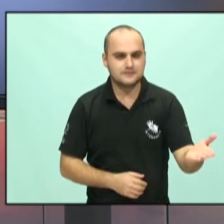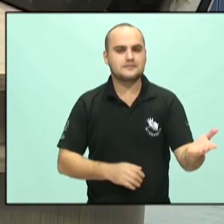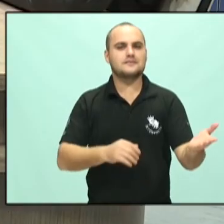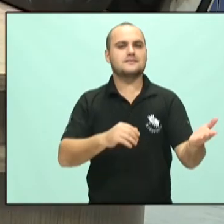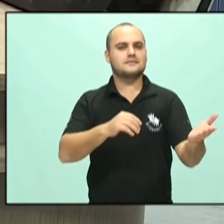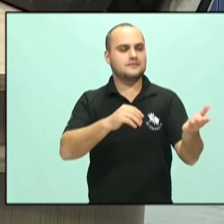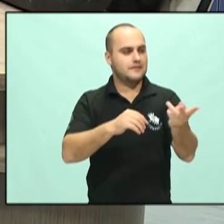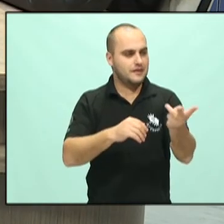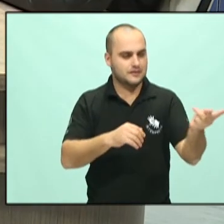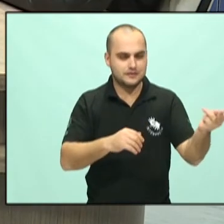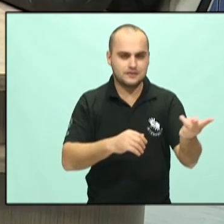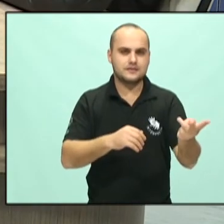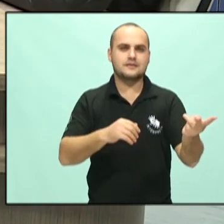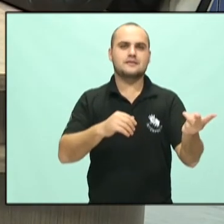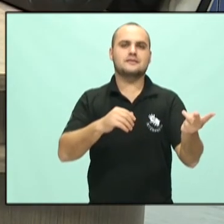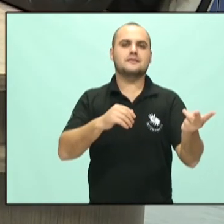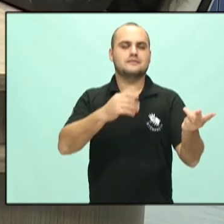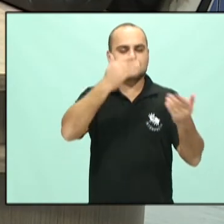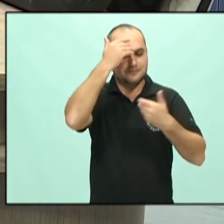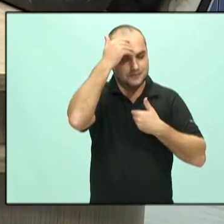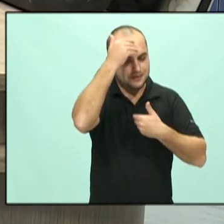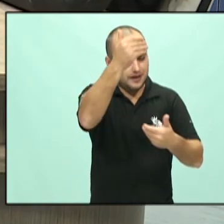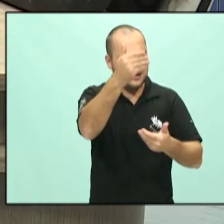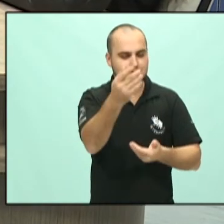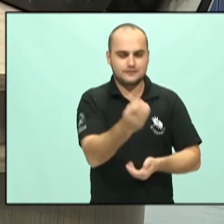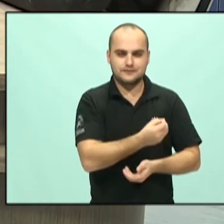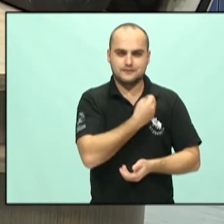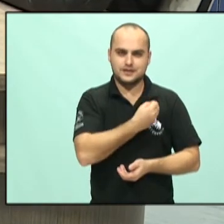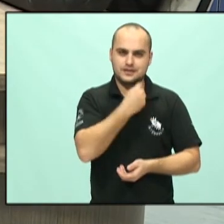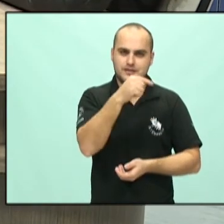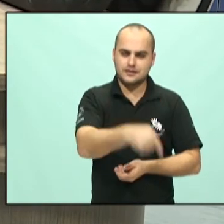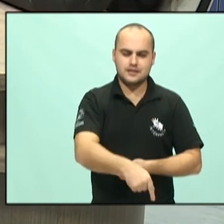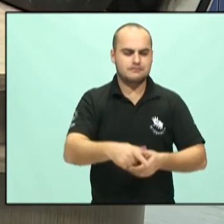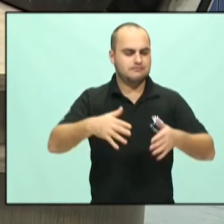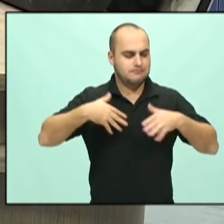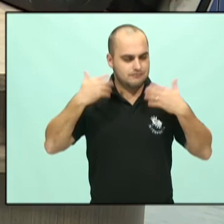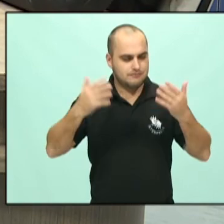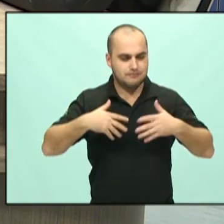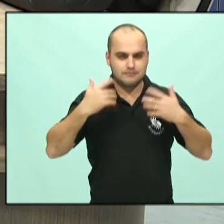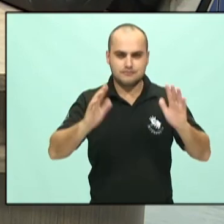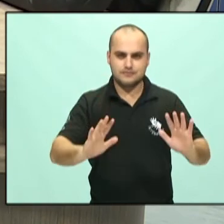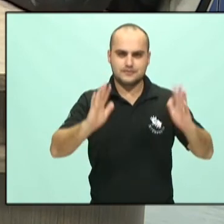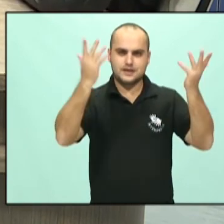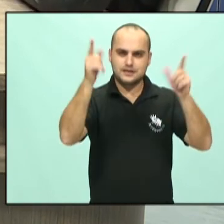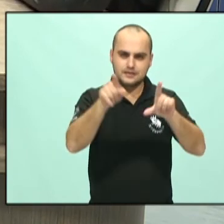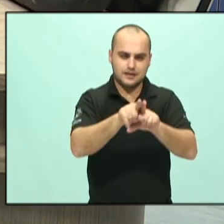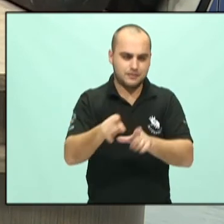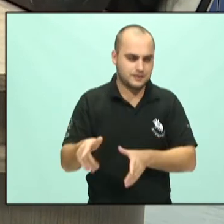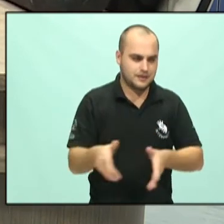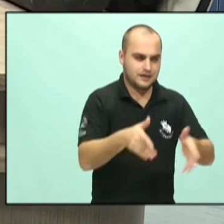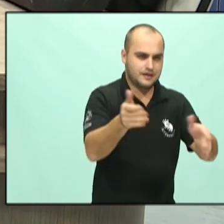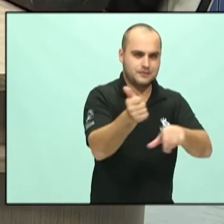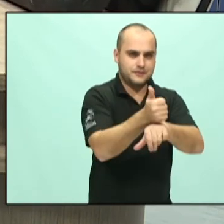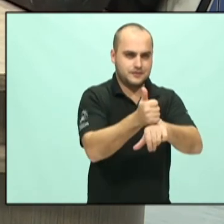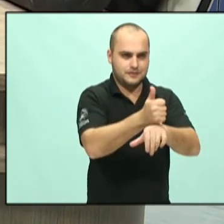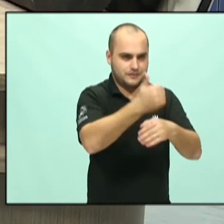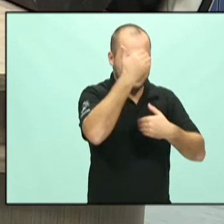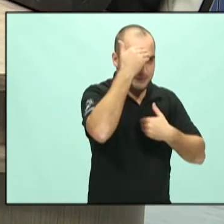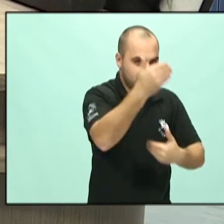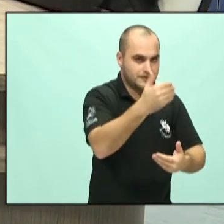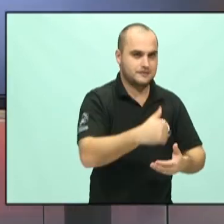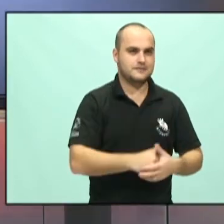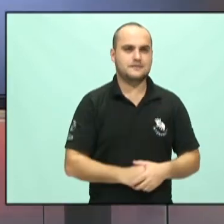programa. Agradeço também a Ifara. Sucesso no festival e na carreira profissional de vocês. Muito obrigado. Muito